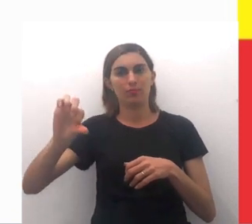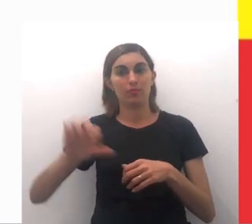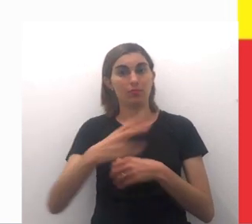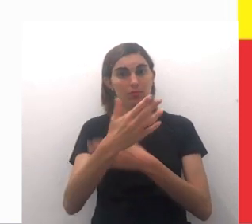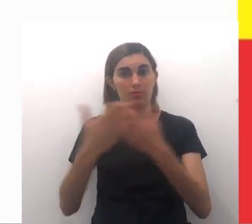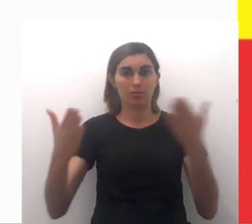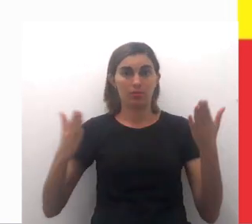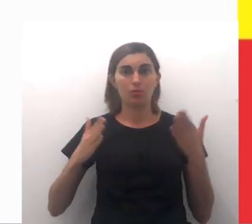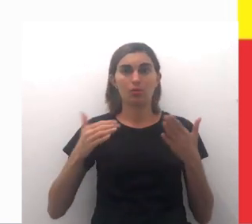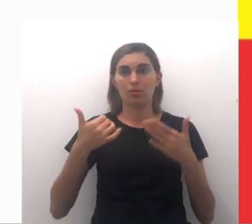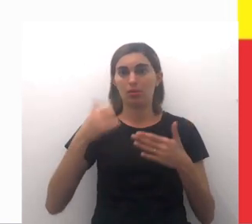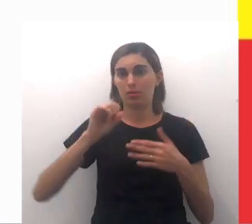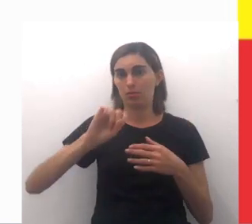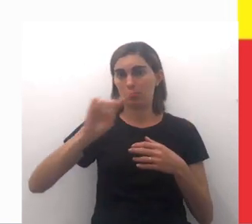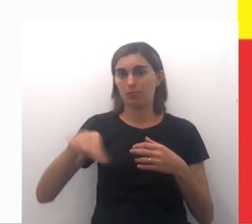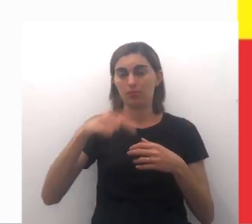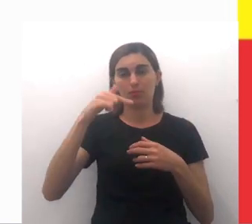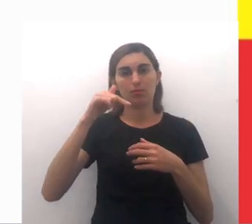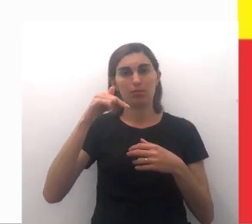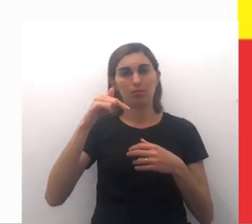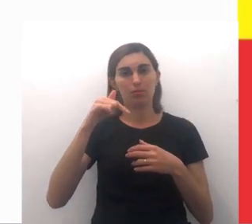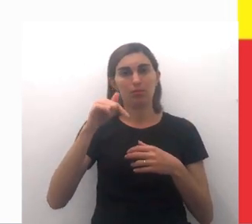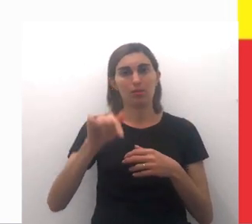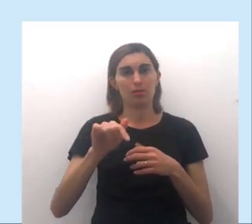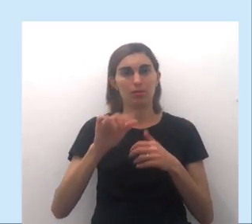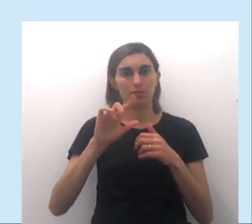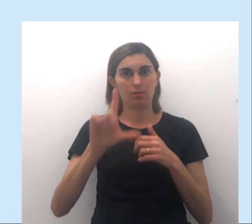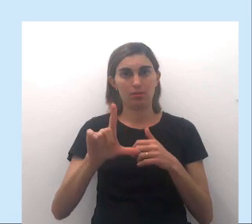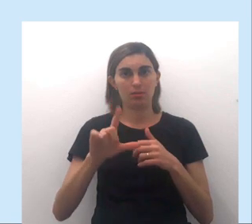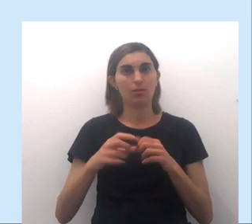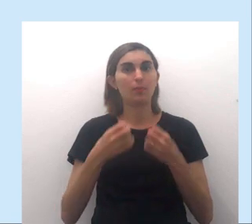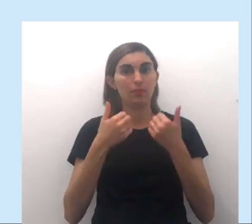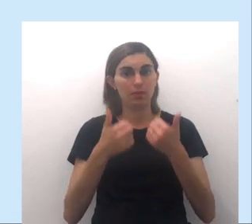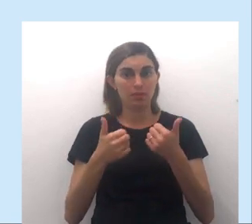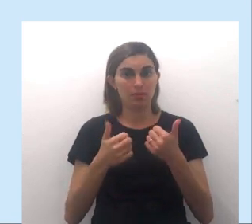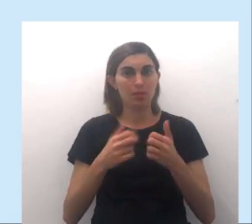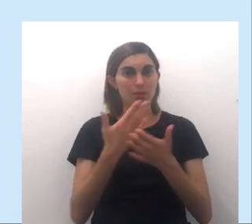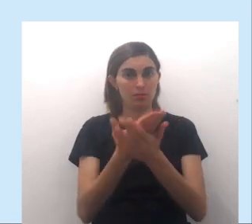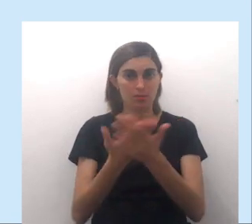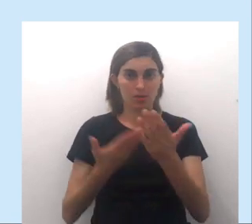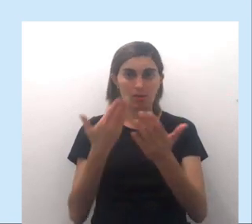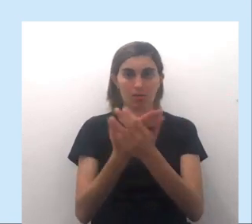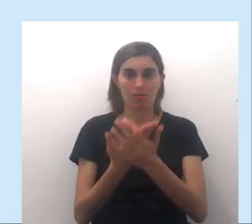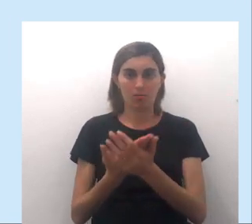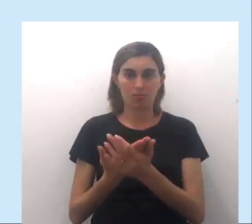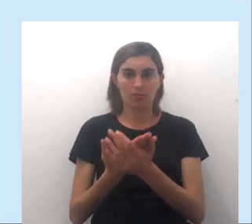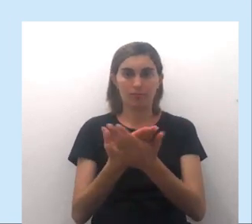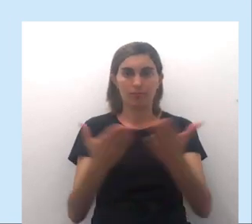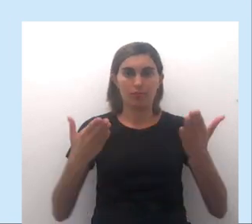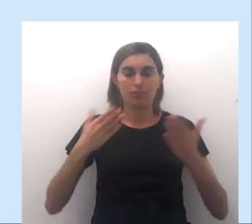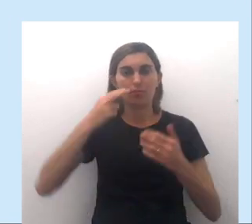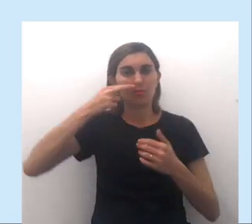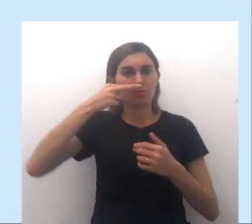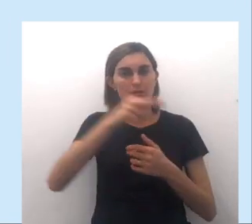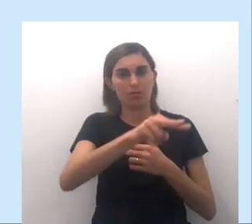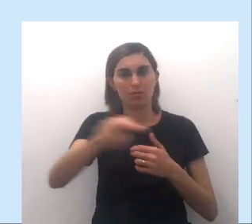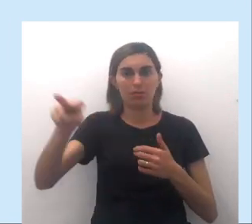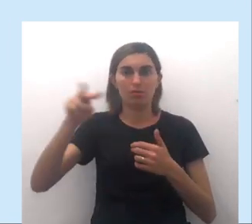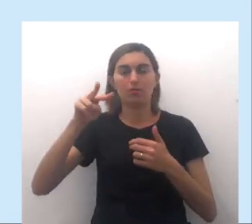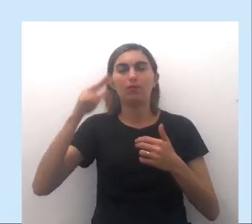18,759. Nesse caso, 18,7 litros. Beleza? Então, ó, nesta aula, a gente acabou